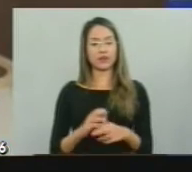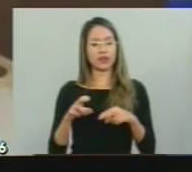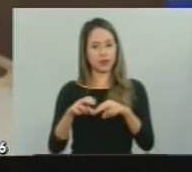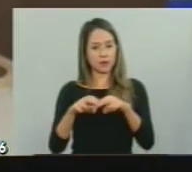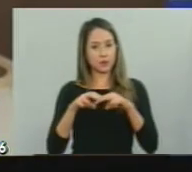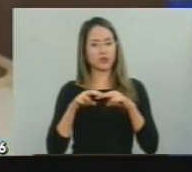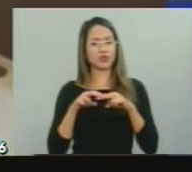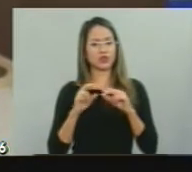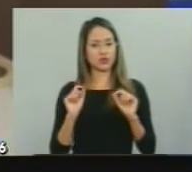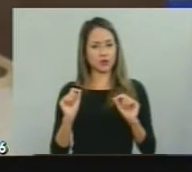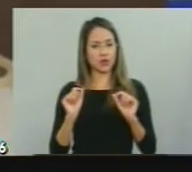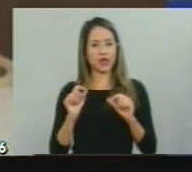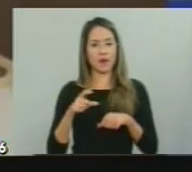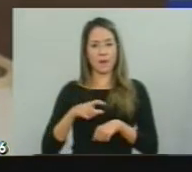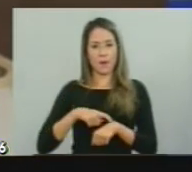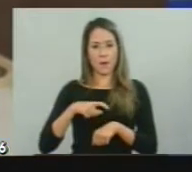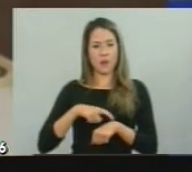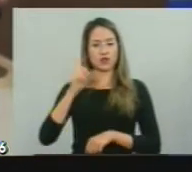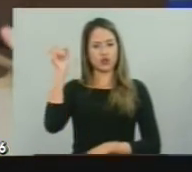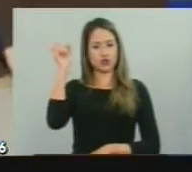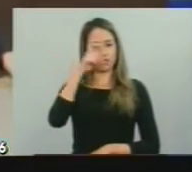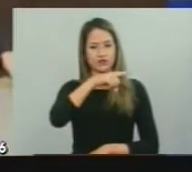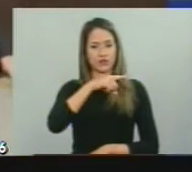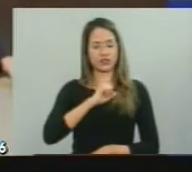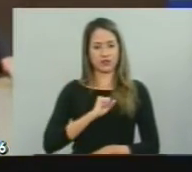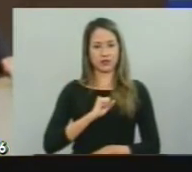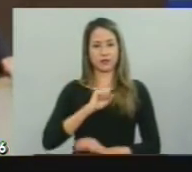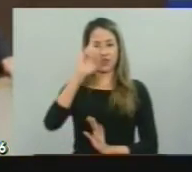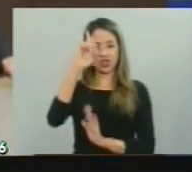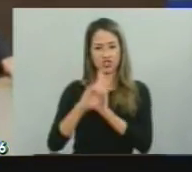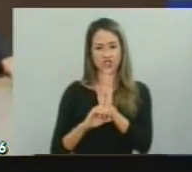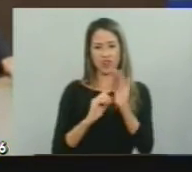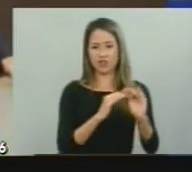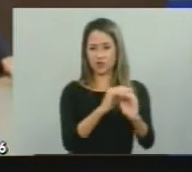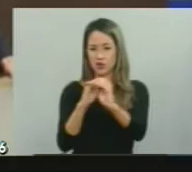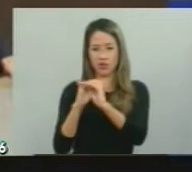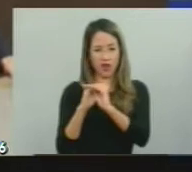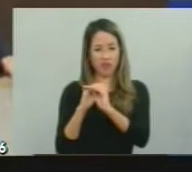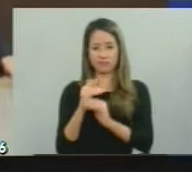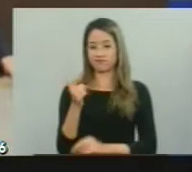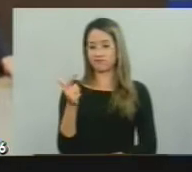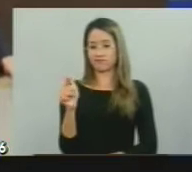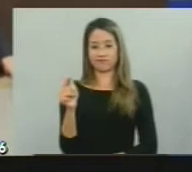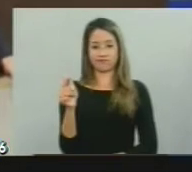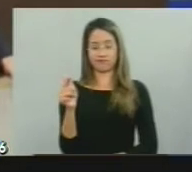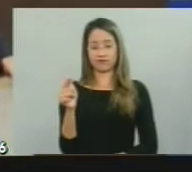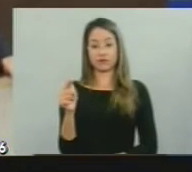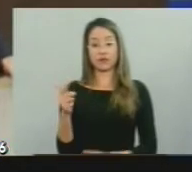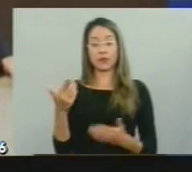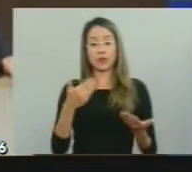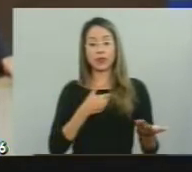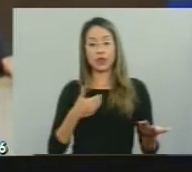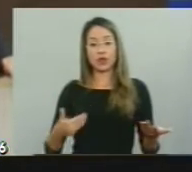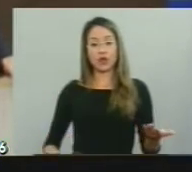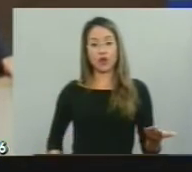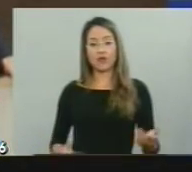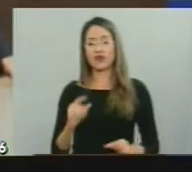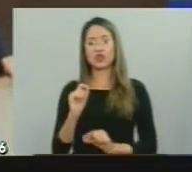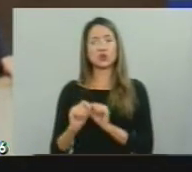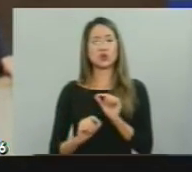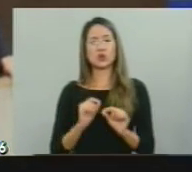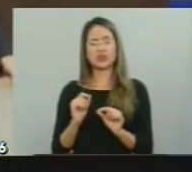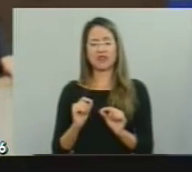momento que inclusive é muito grave à democracia, em que o governo persegue estudantes,